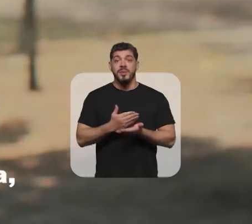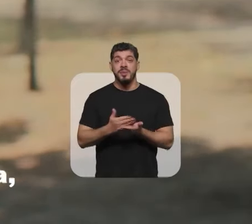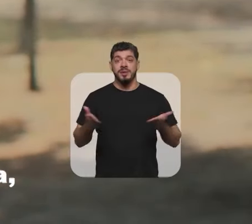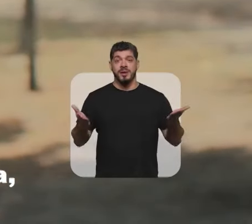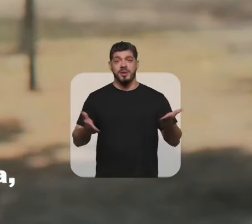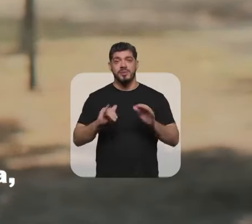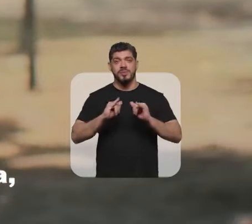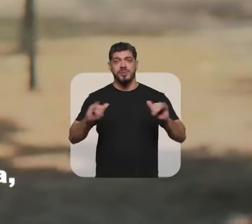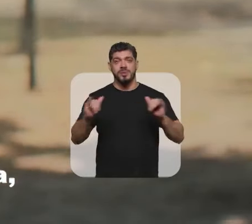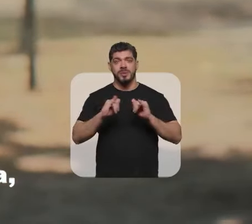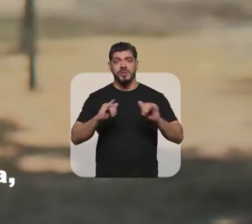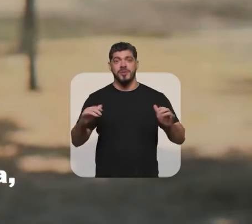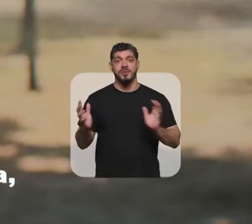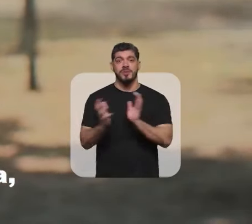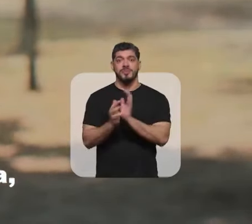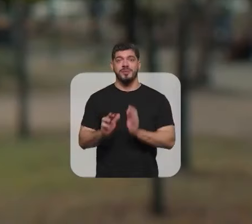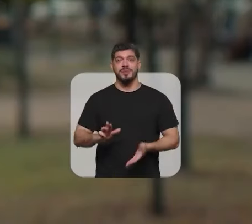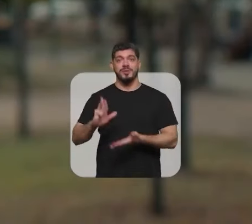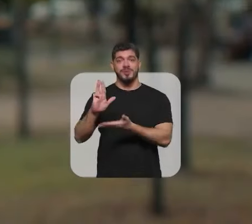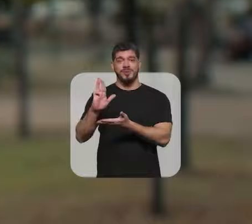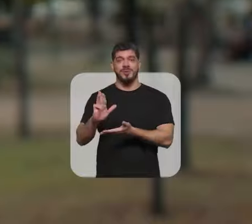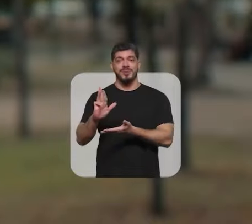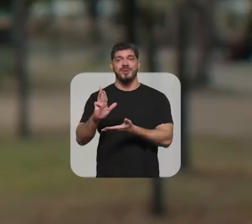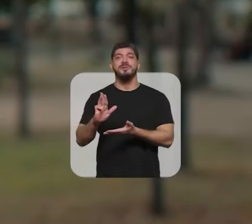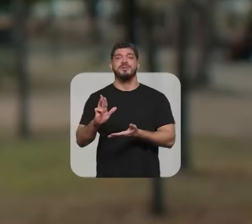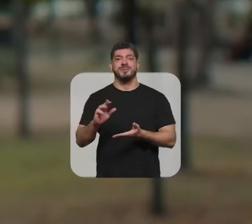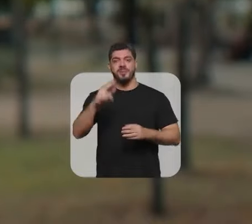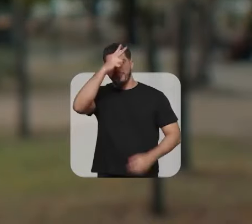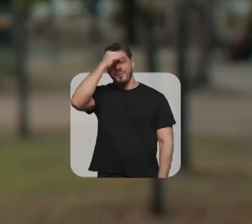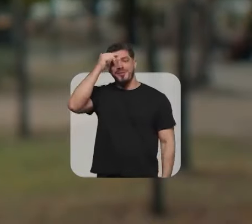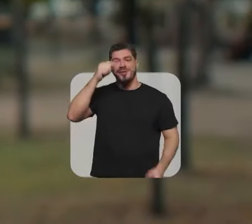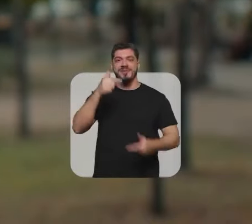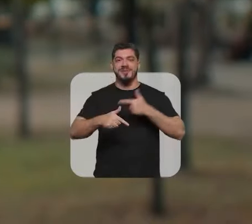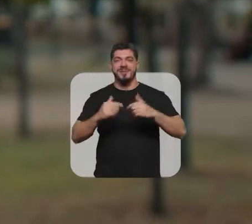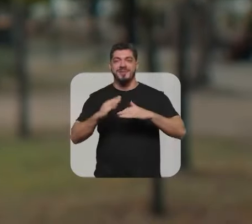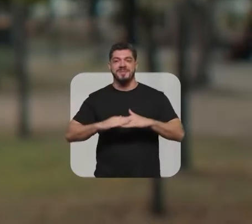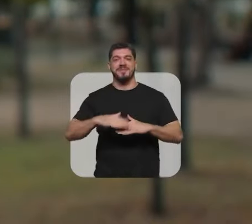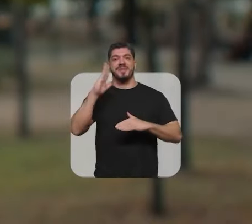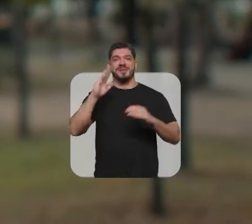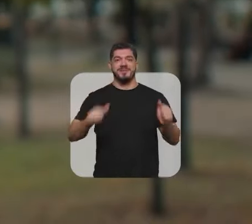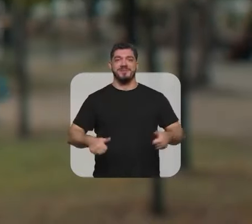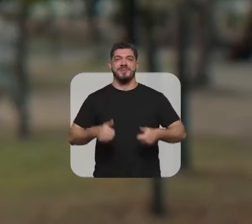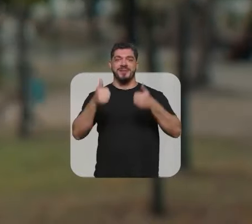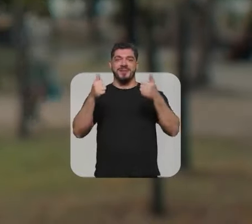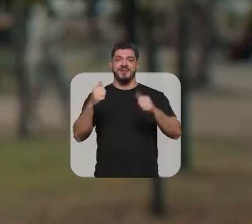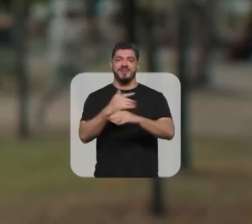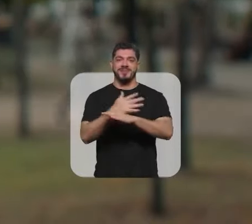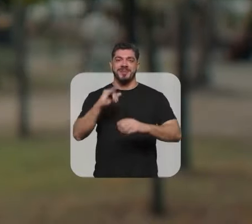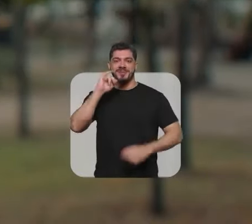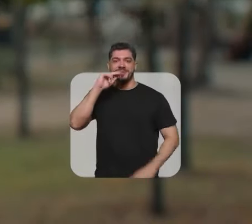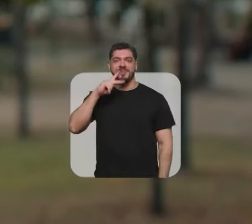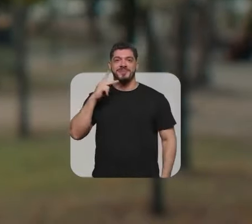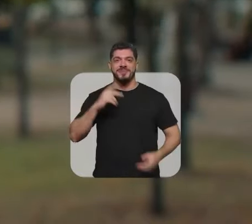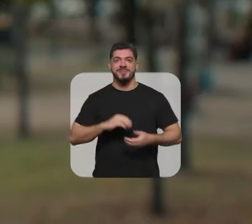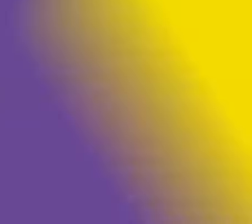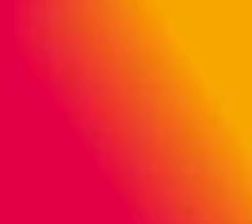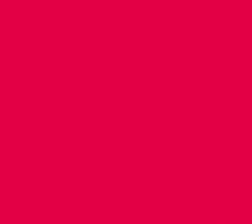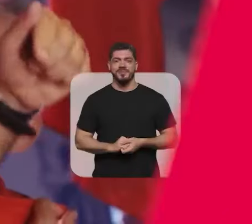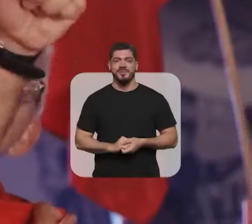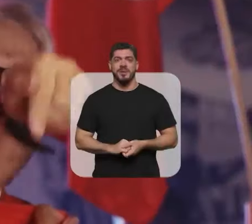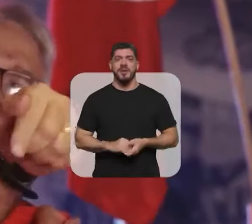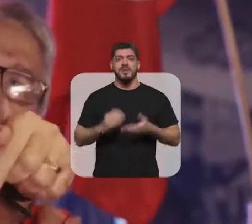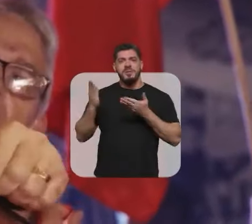Começa agora o programa do time de Lula Programa do prefeito que vai fazer muito mais e melhor pela nossa João Pessoa